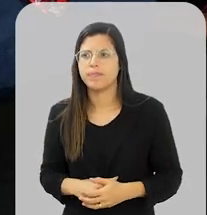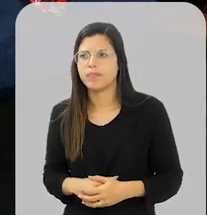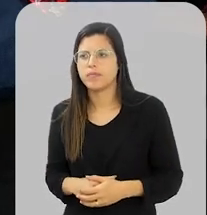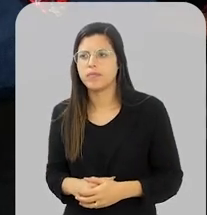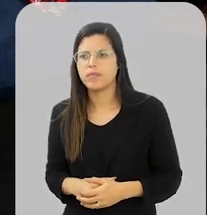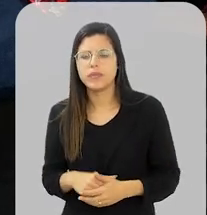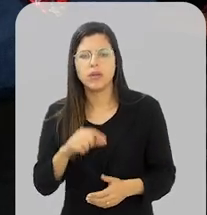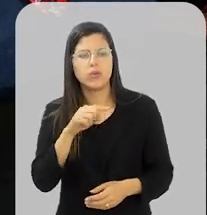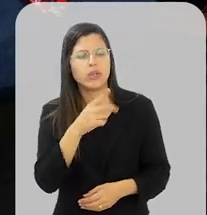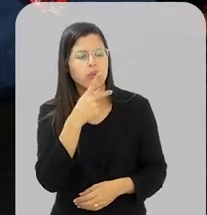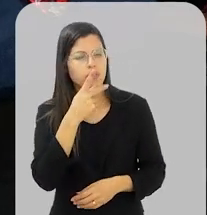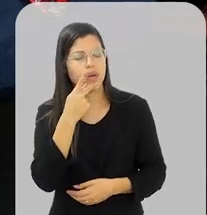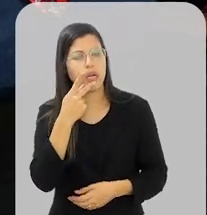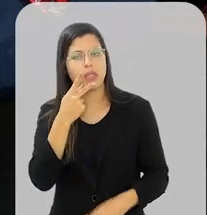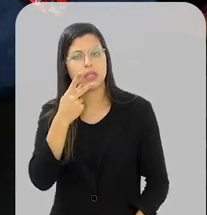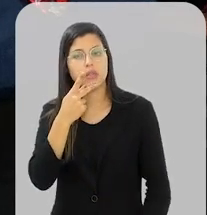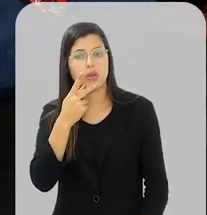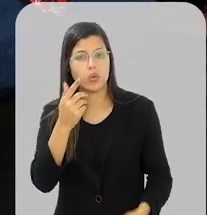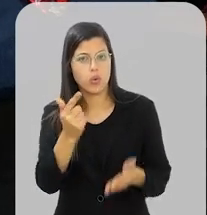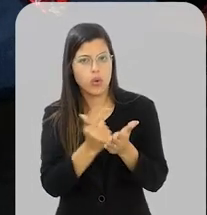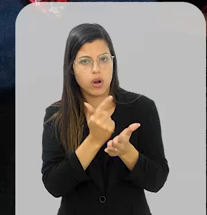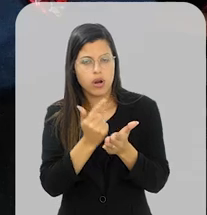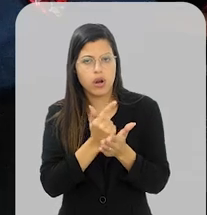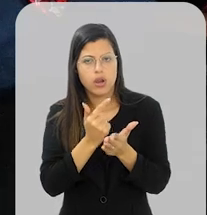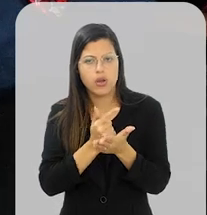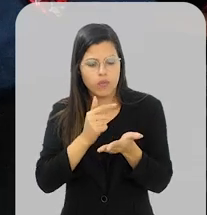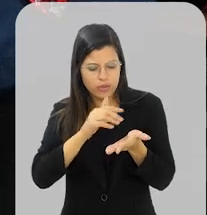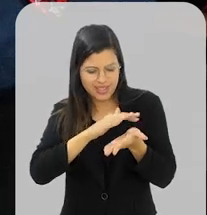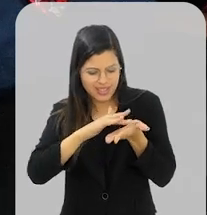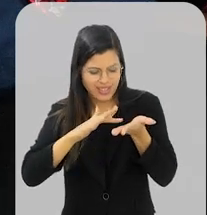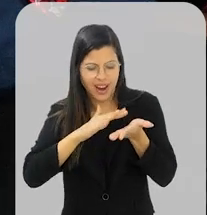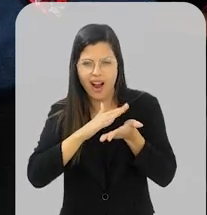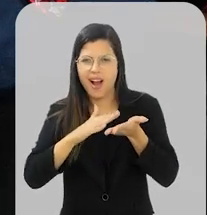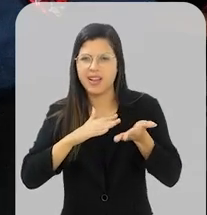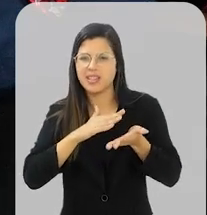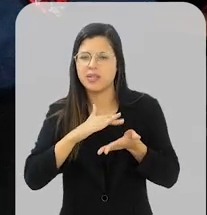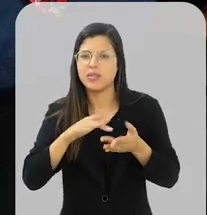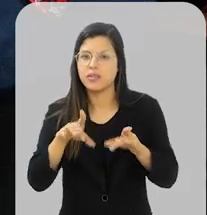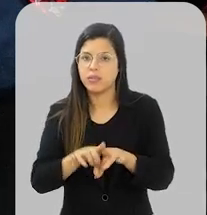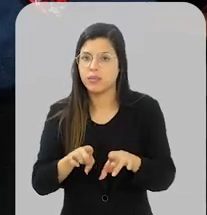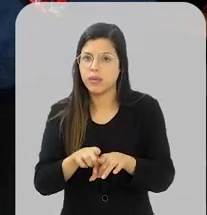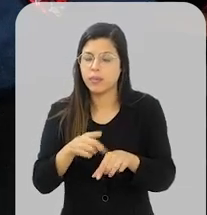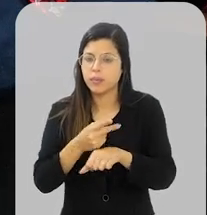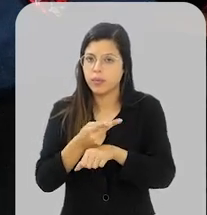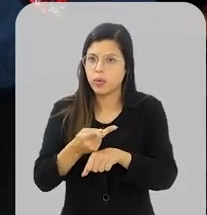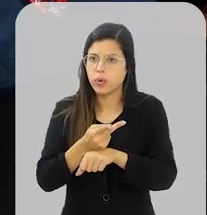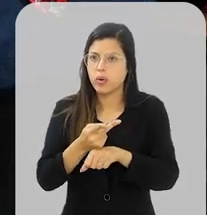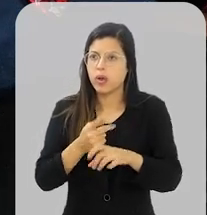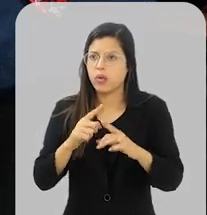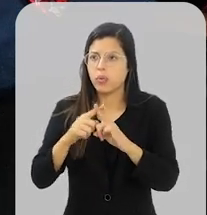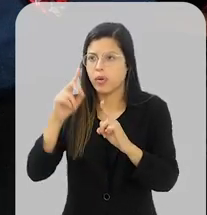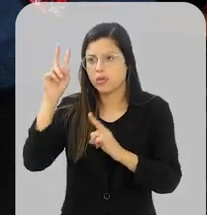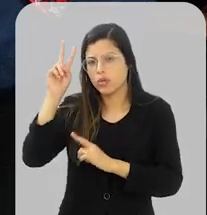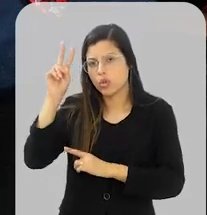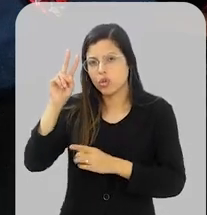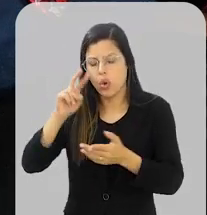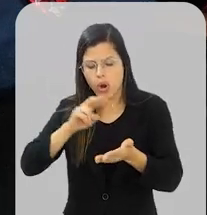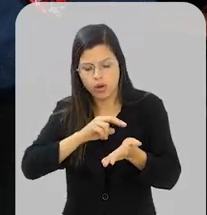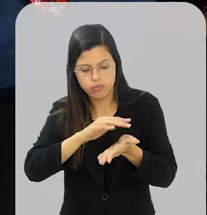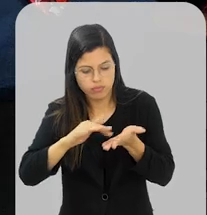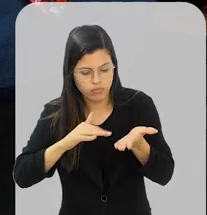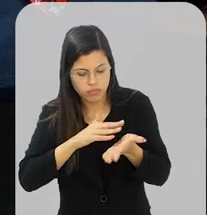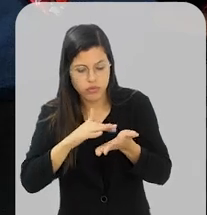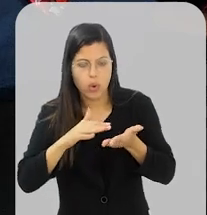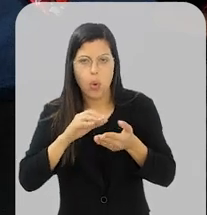muito. Você tinha me dito que os livros ciganos também são muito procurados. Sim. Mas são as histórias dos ciganos